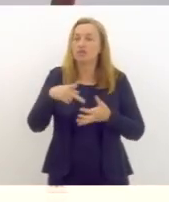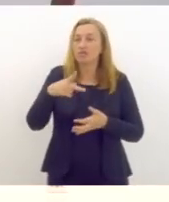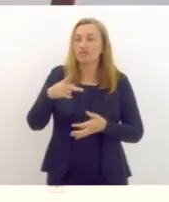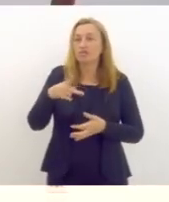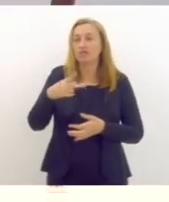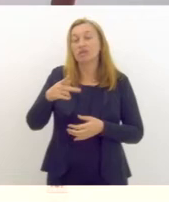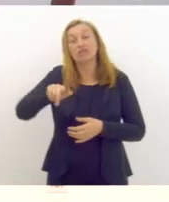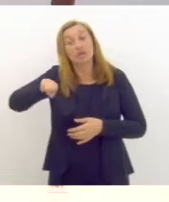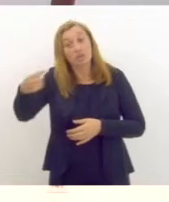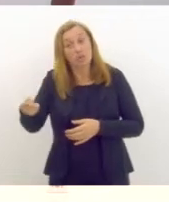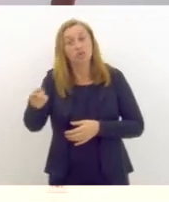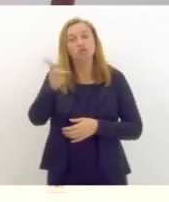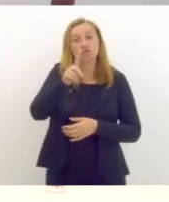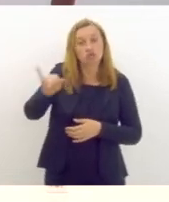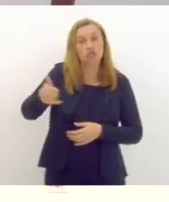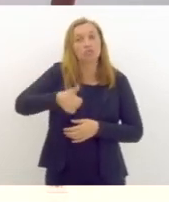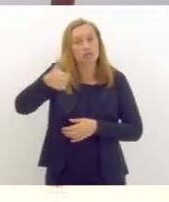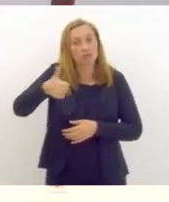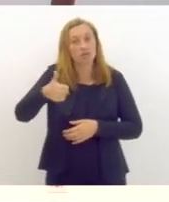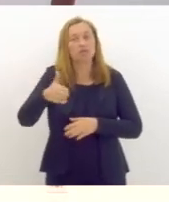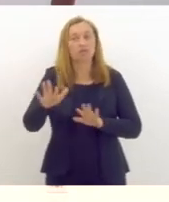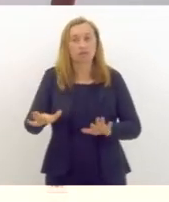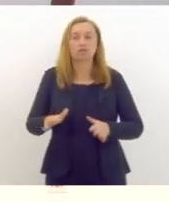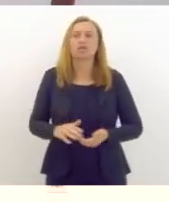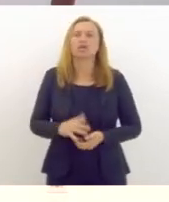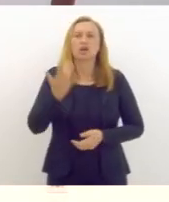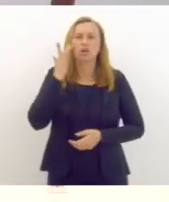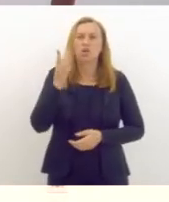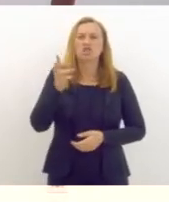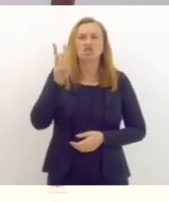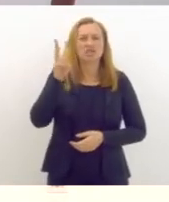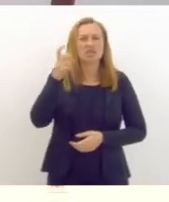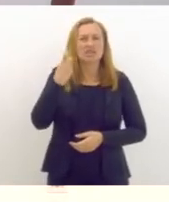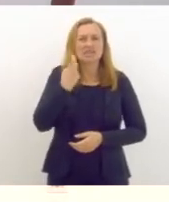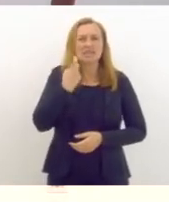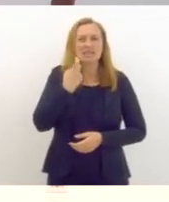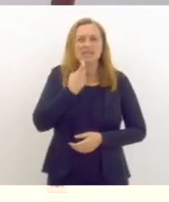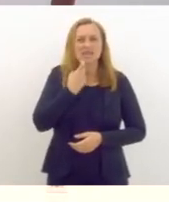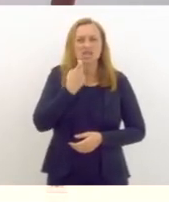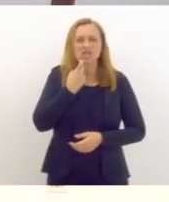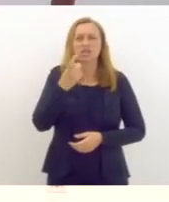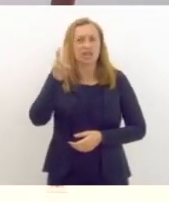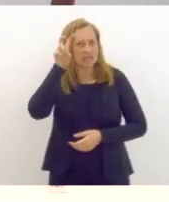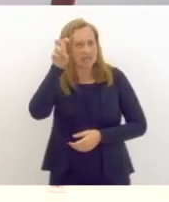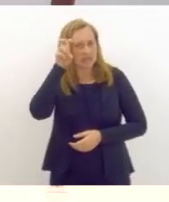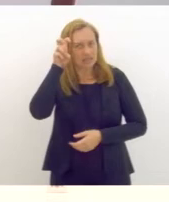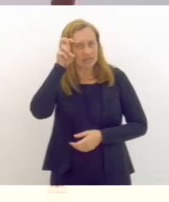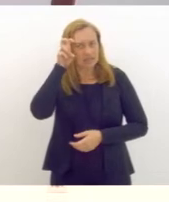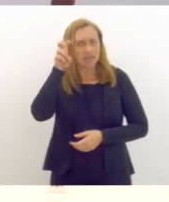depois do dia primeiro na primeira data disponível dia primeiro se eu não me engano é uma sexta-feira não uma quinta-feira uma quinta-feira